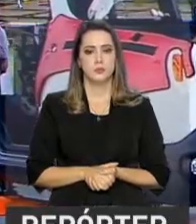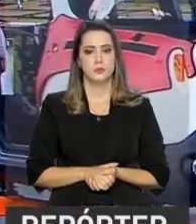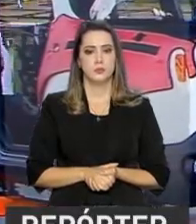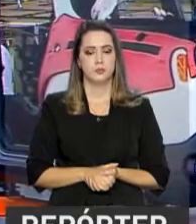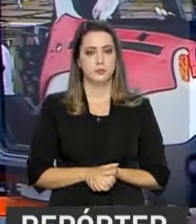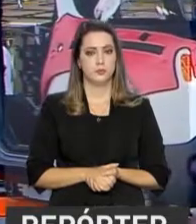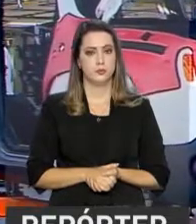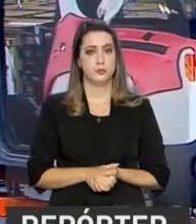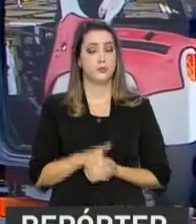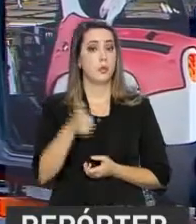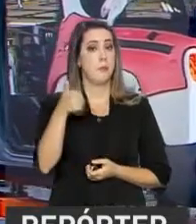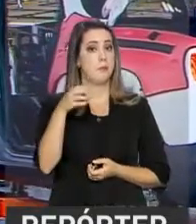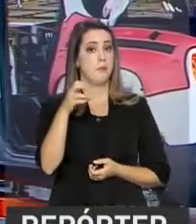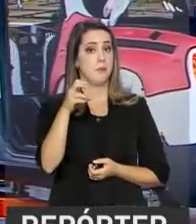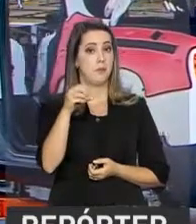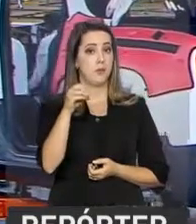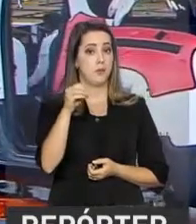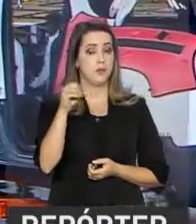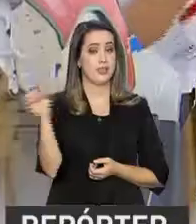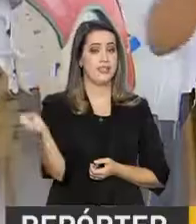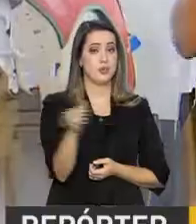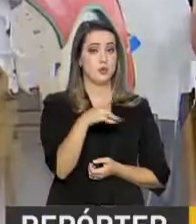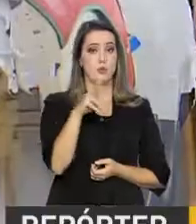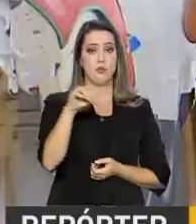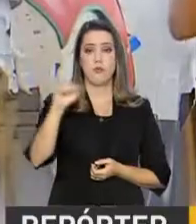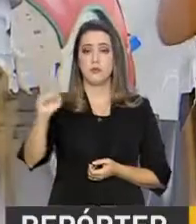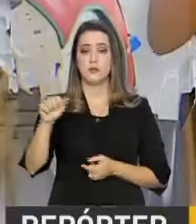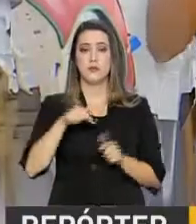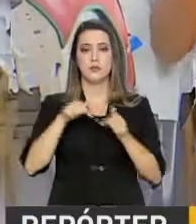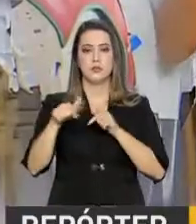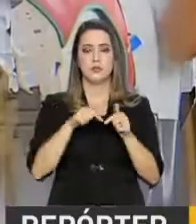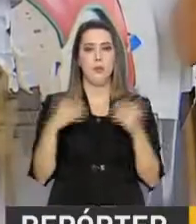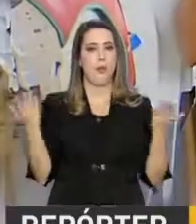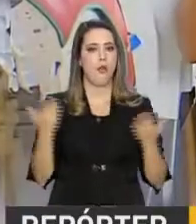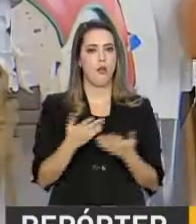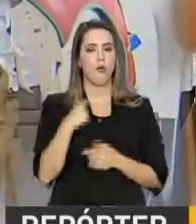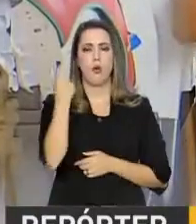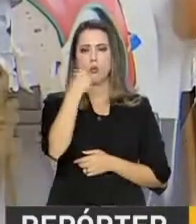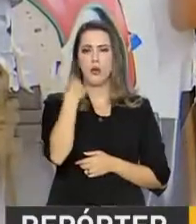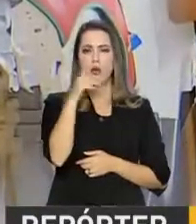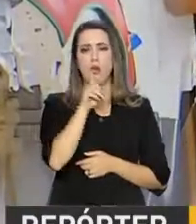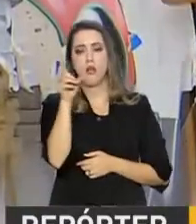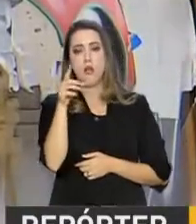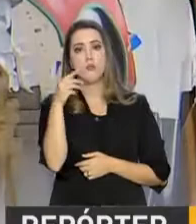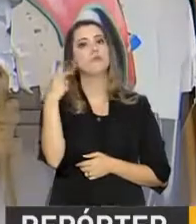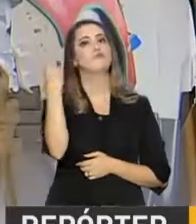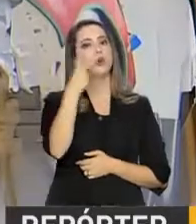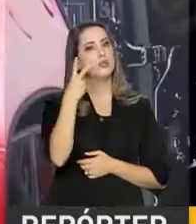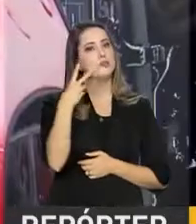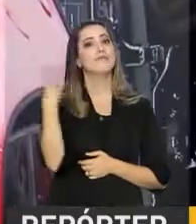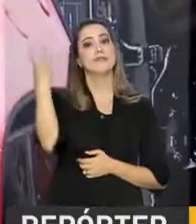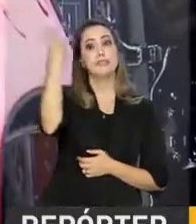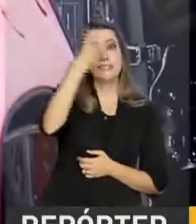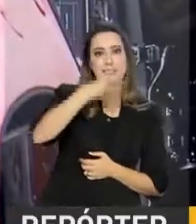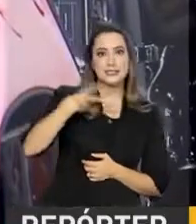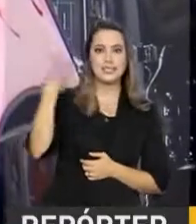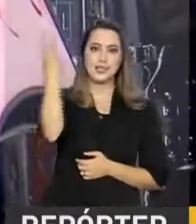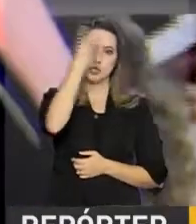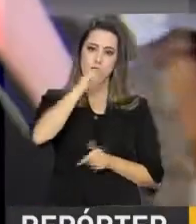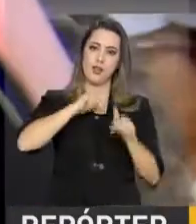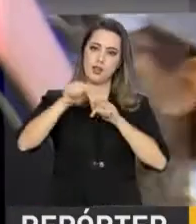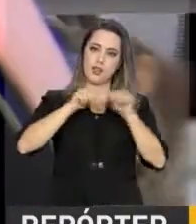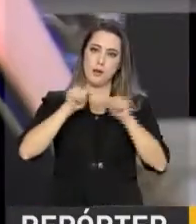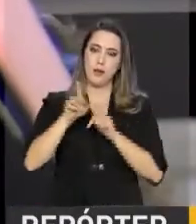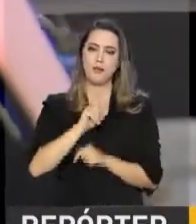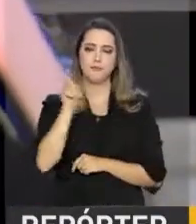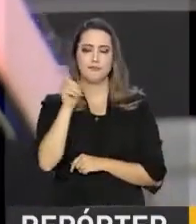São 1.500 novas vagas de emprego com a abertura do terceiro turno de produção na fábrica, que fica na cidade de